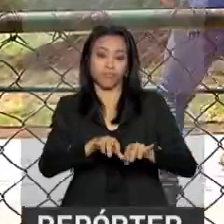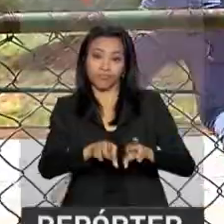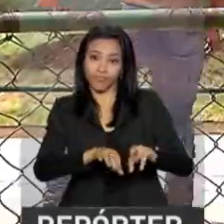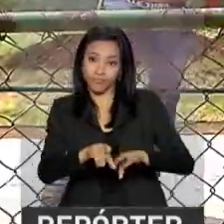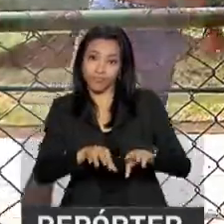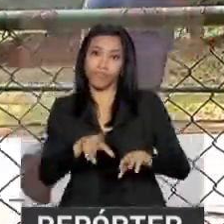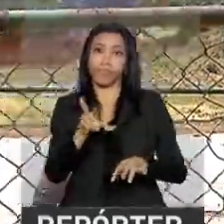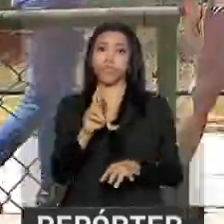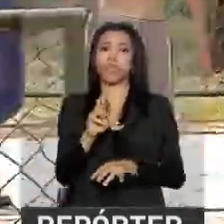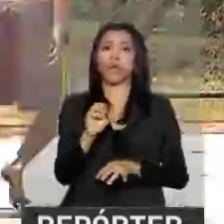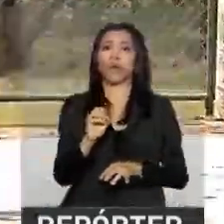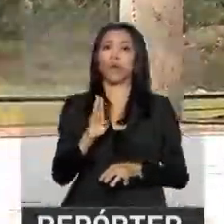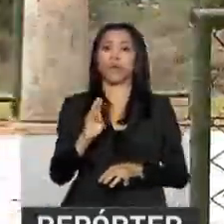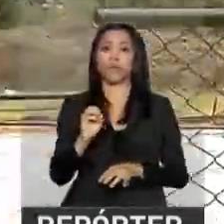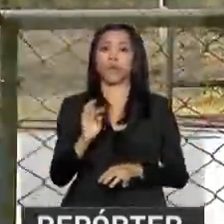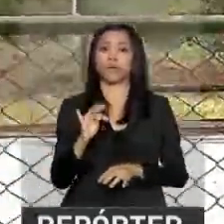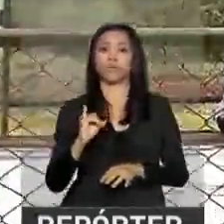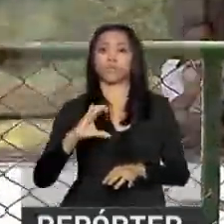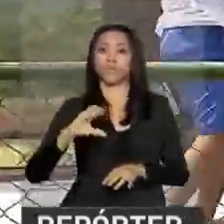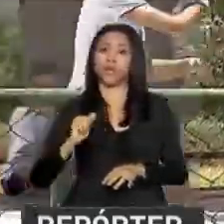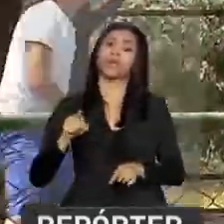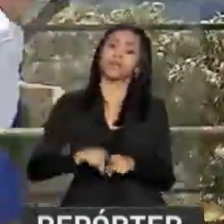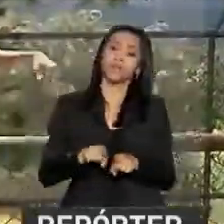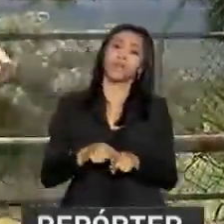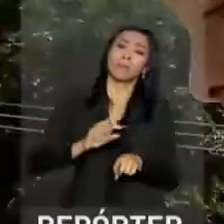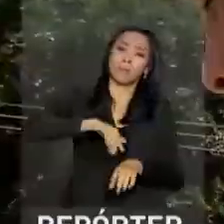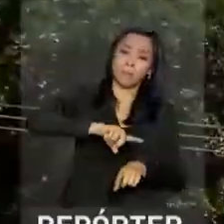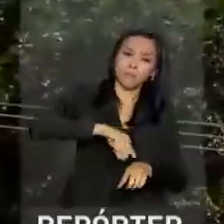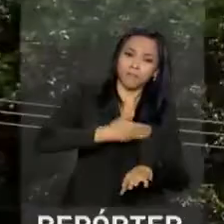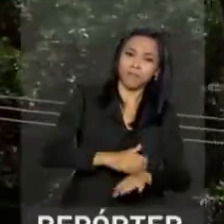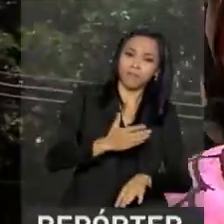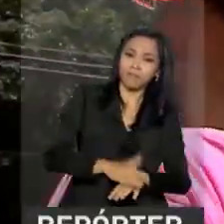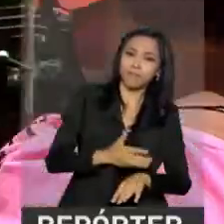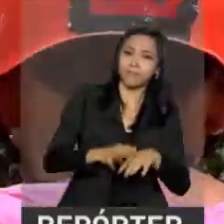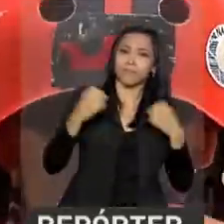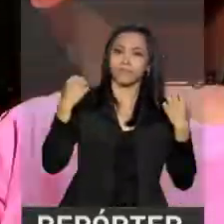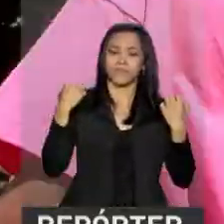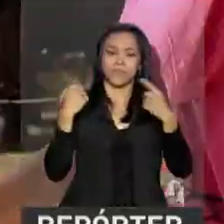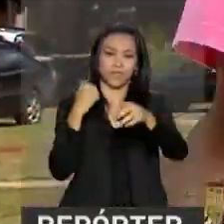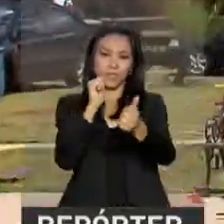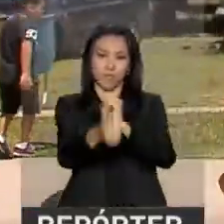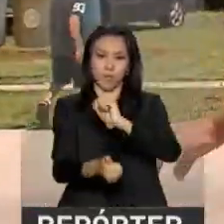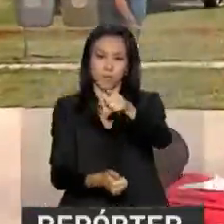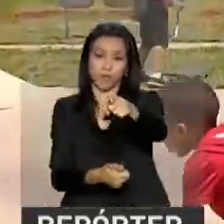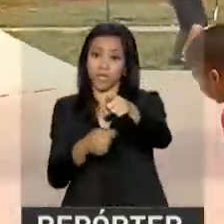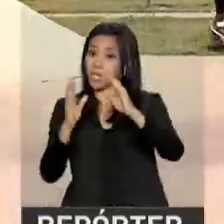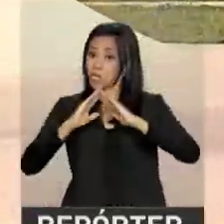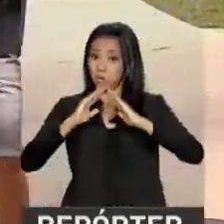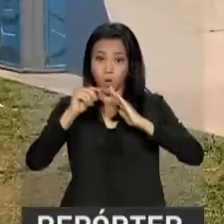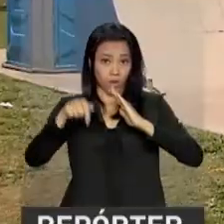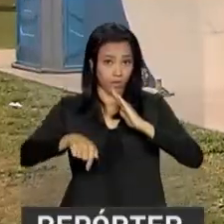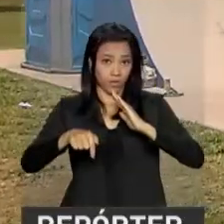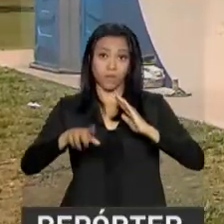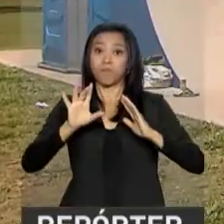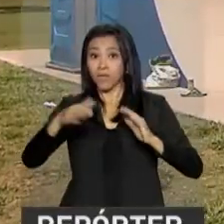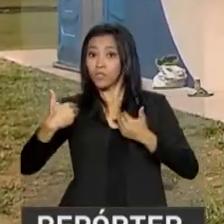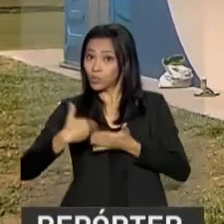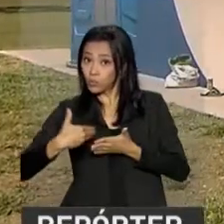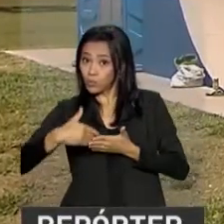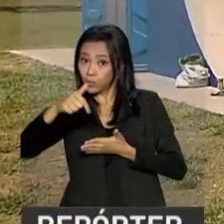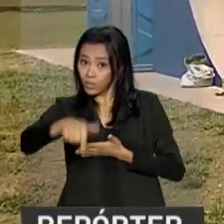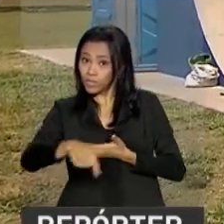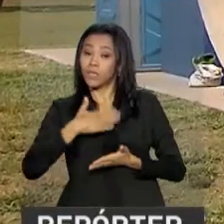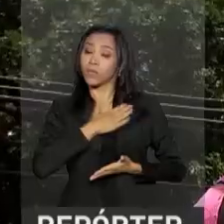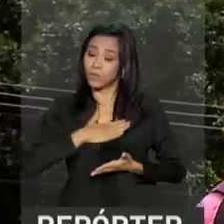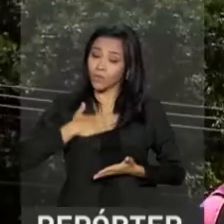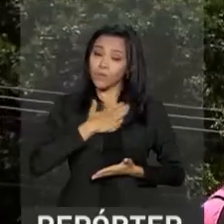além de oportunidades para a prática esportiva o victor hugo de 12 anos não mora mais estuda na vila e aprovou